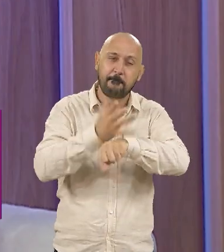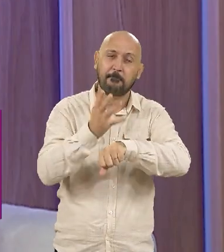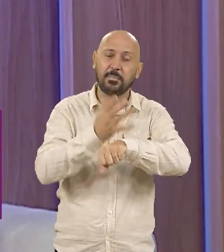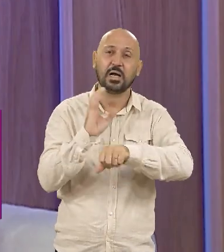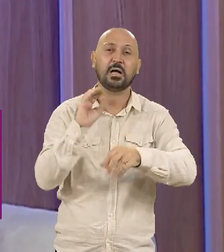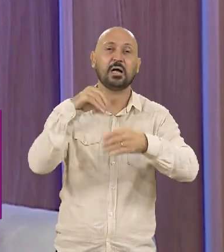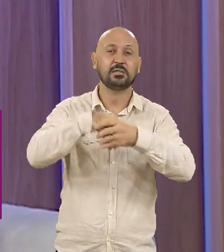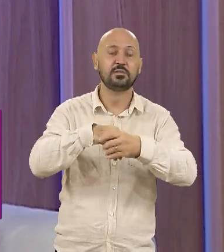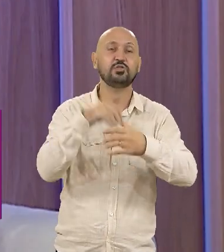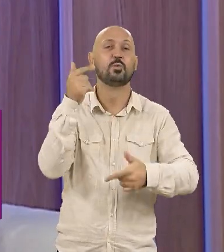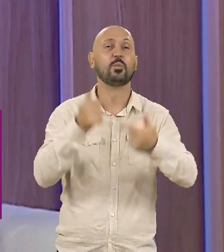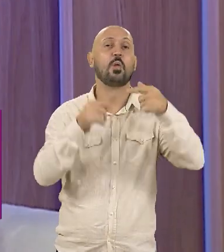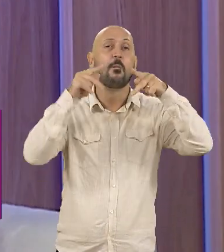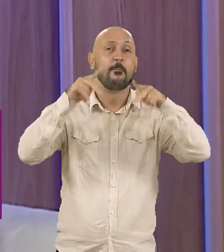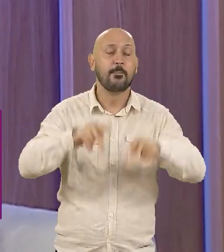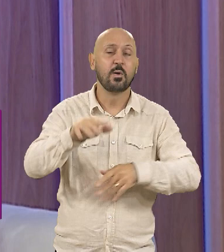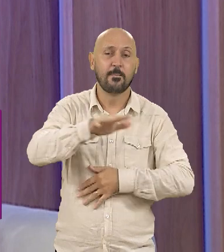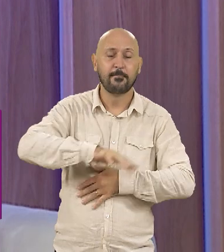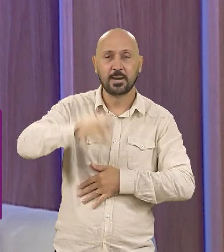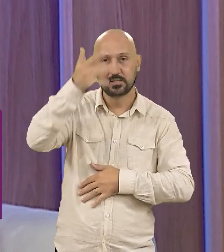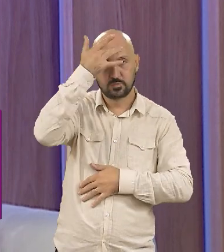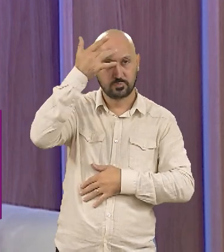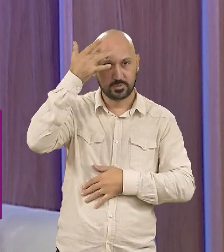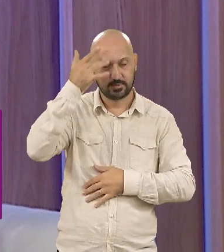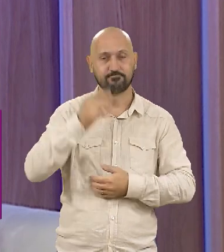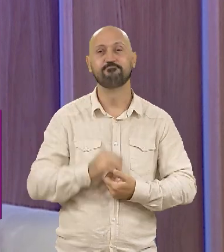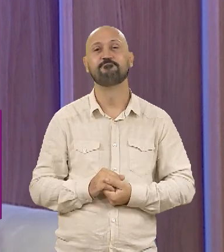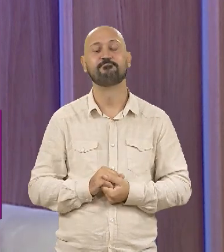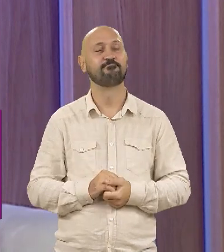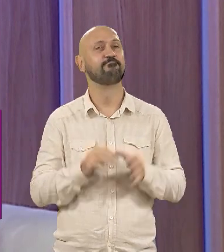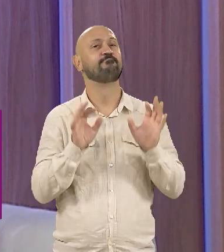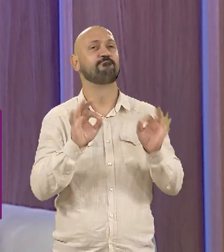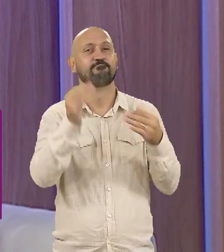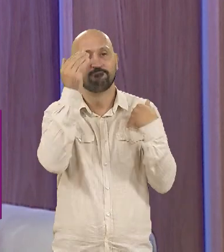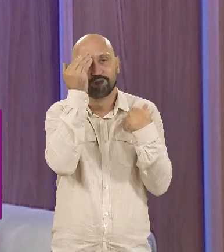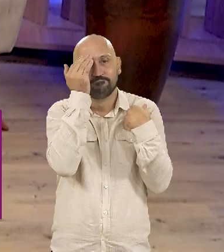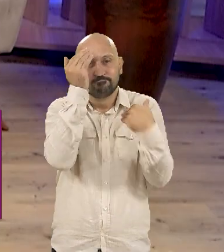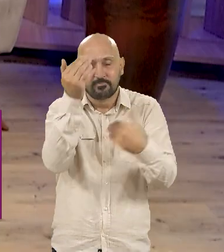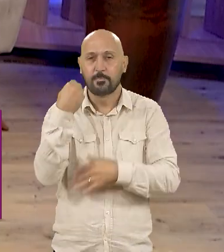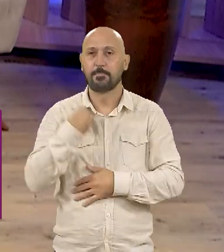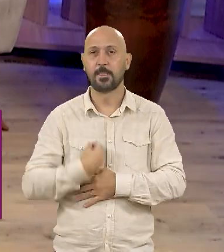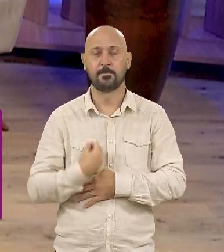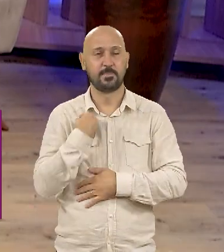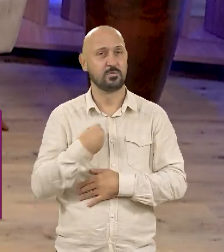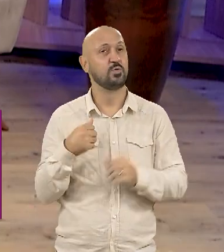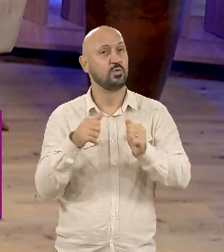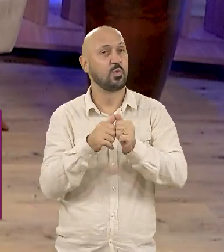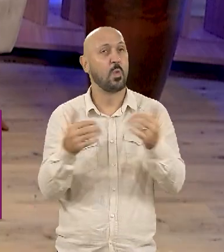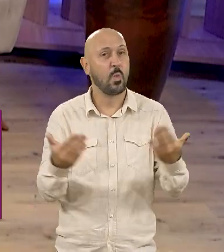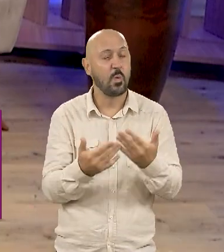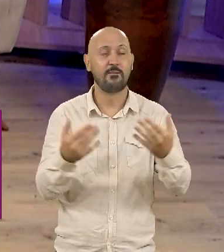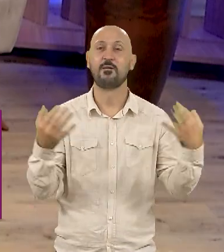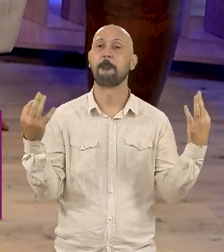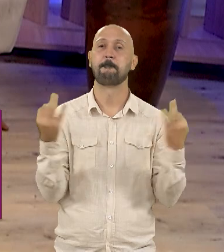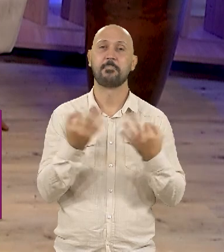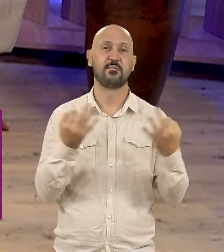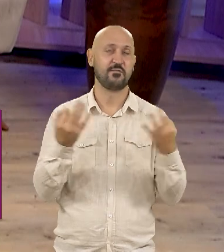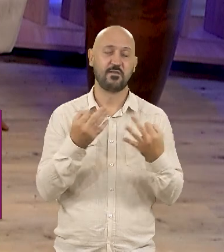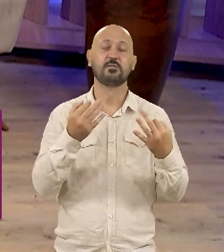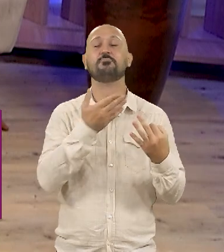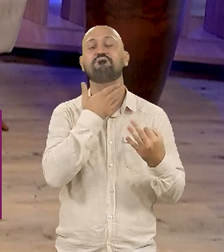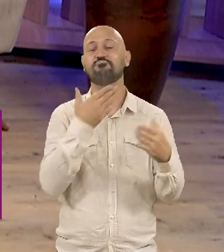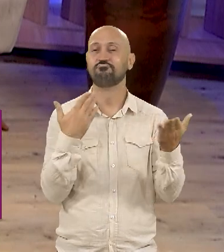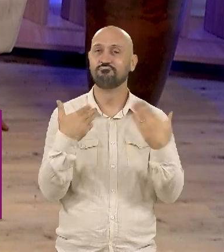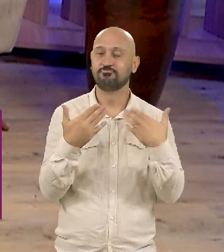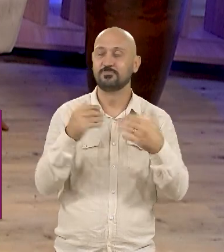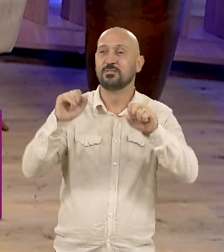prática e trabalhar muito em cima de políticas públicas para a saúde mental. Tá certo, eu quero agradecer muito sua participação com a gente